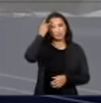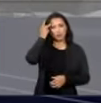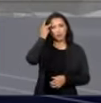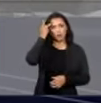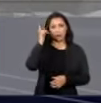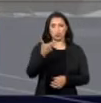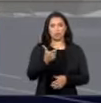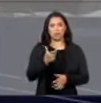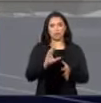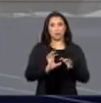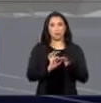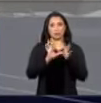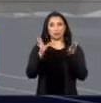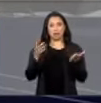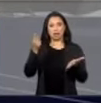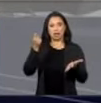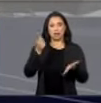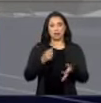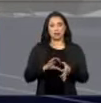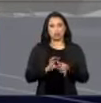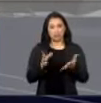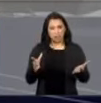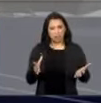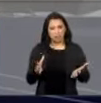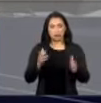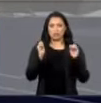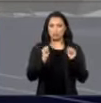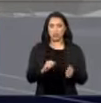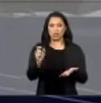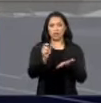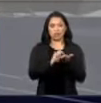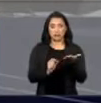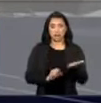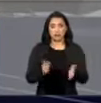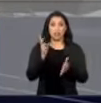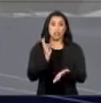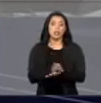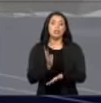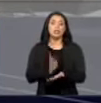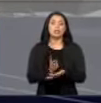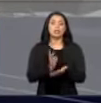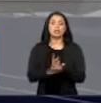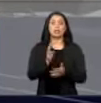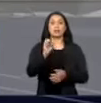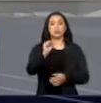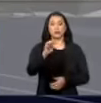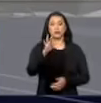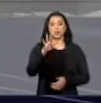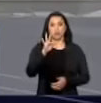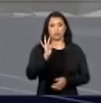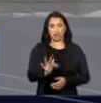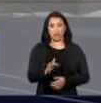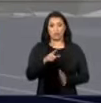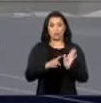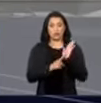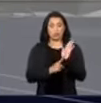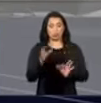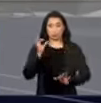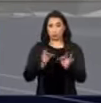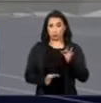relatora, sempre zelando este Supremo Tribunal Federal para que, primeiro, se ativesse o juiz